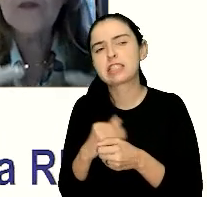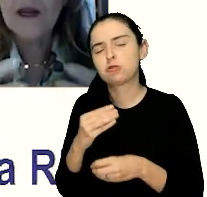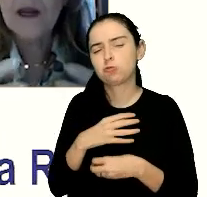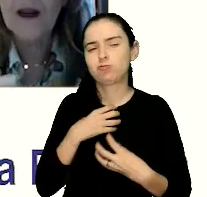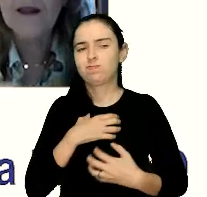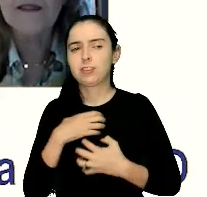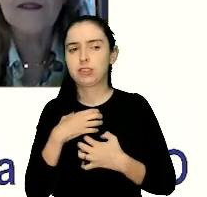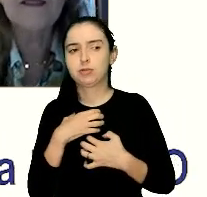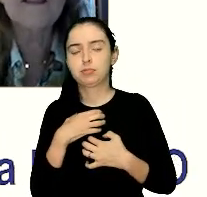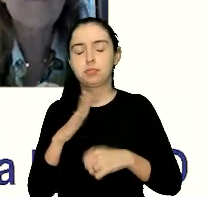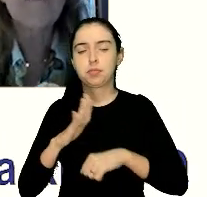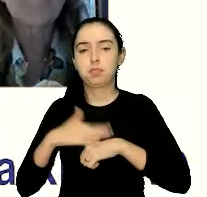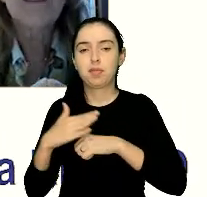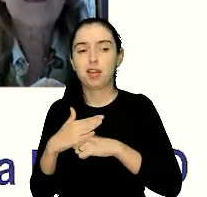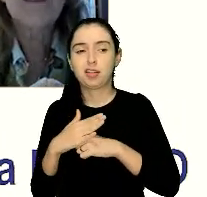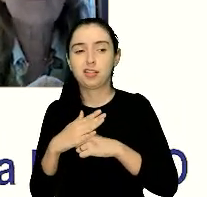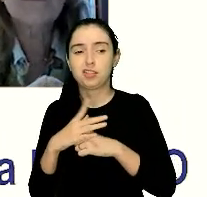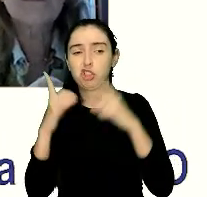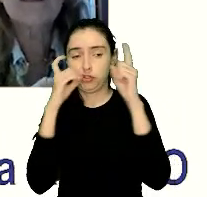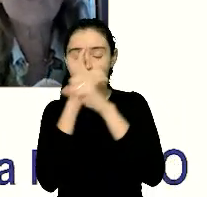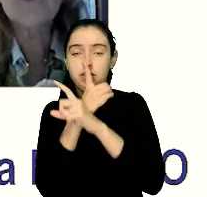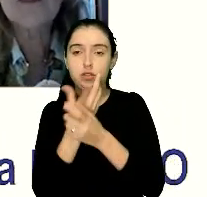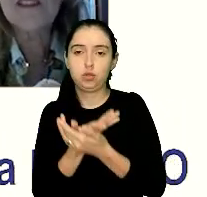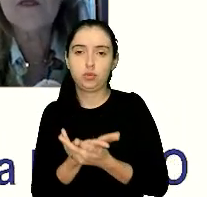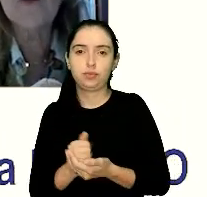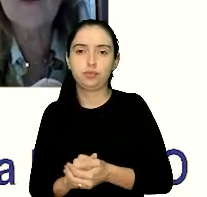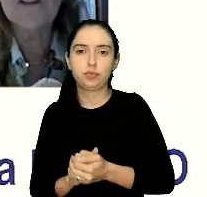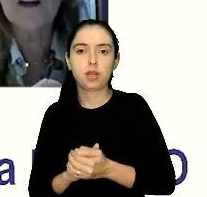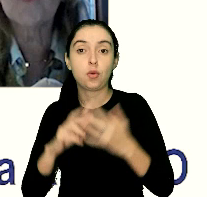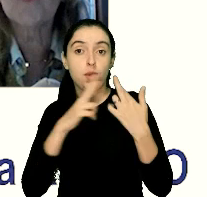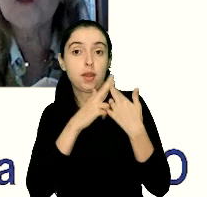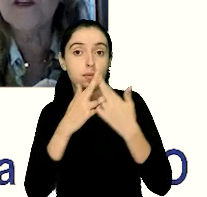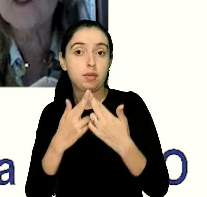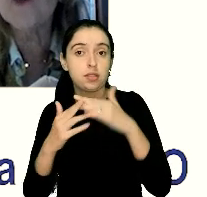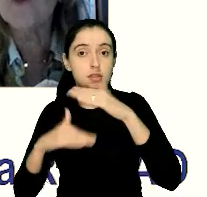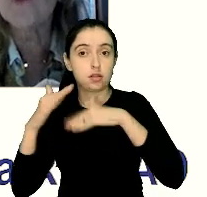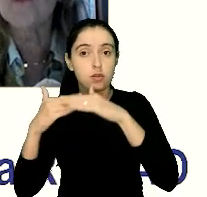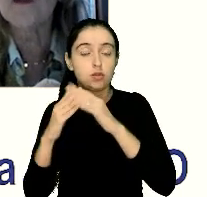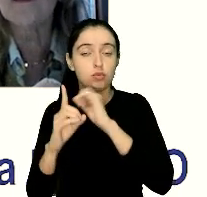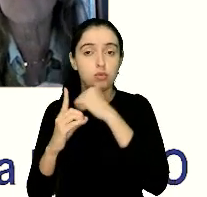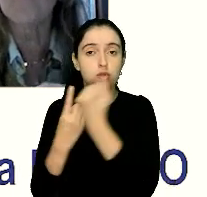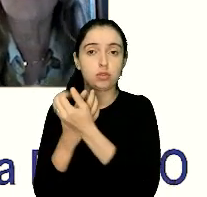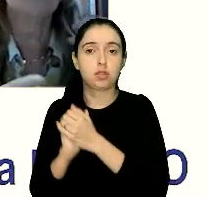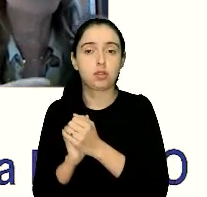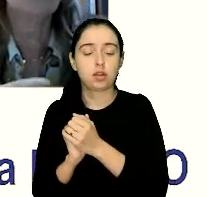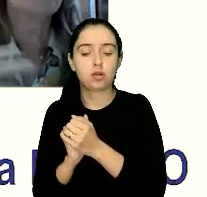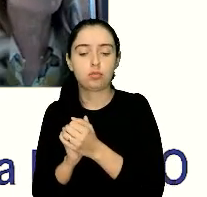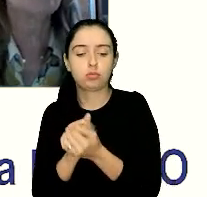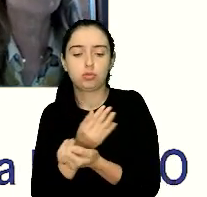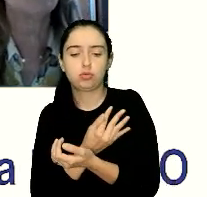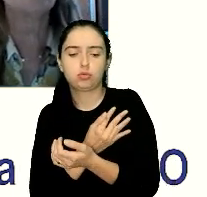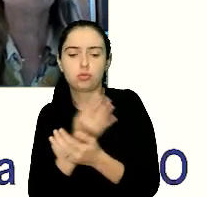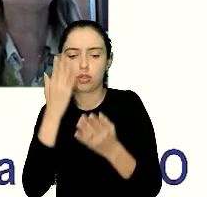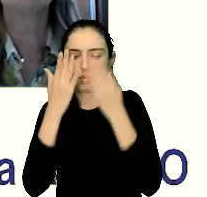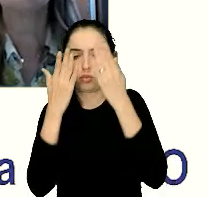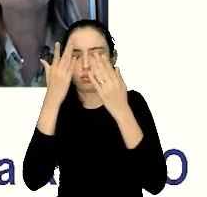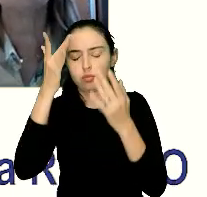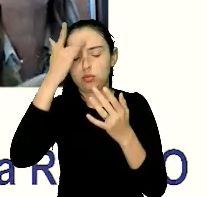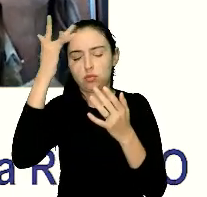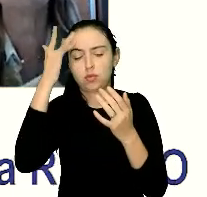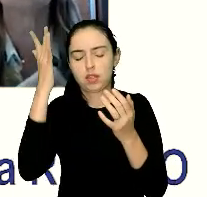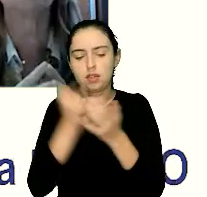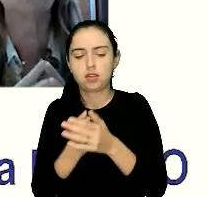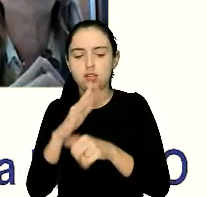bem mais precária, né? E a representação social do transtorno mental, ou aquilo que as pessoas